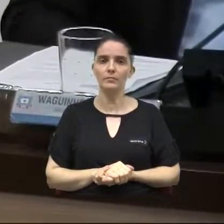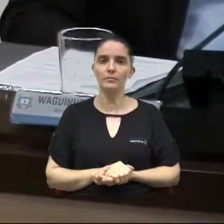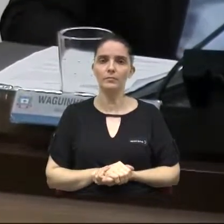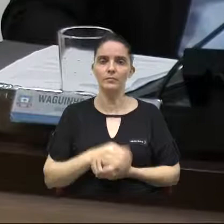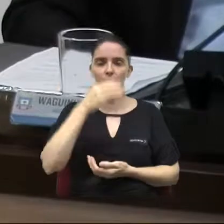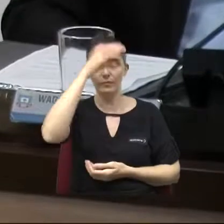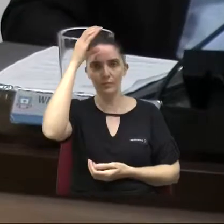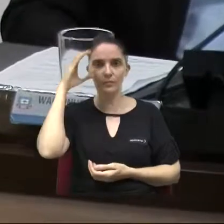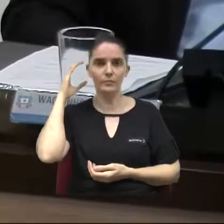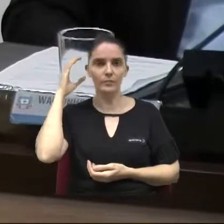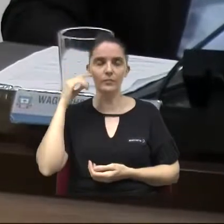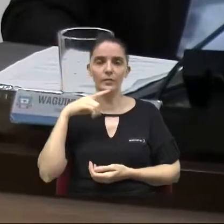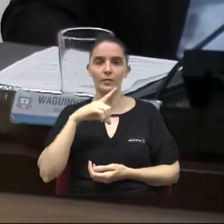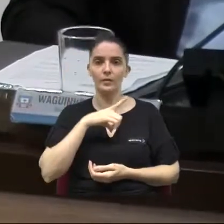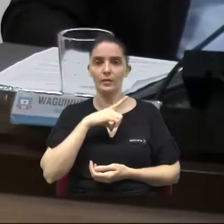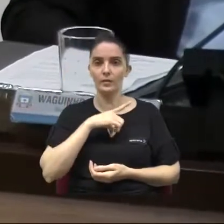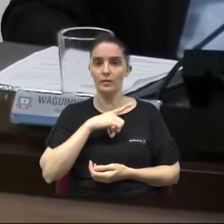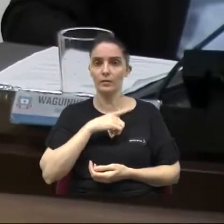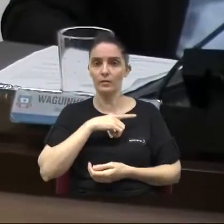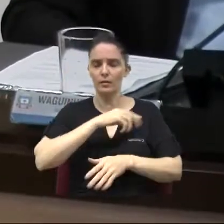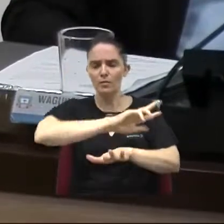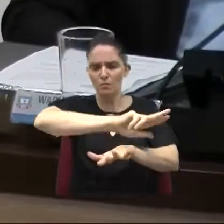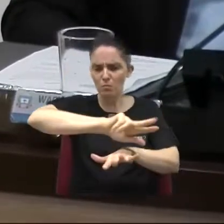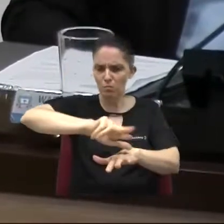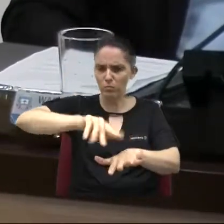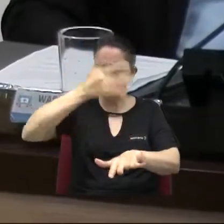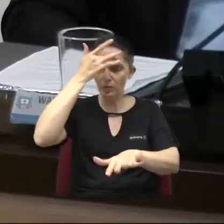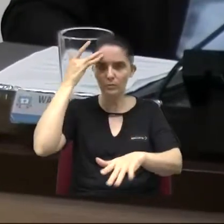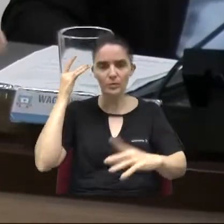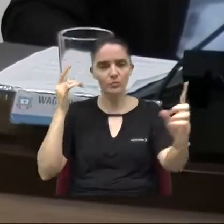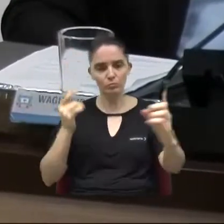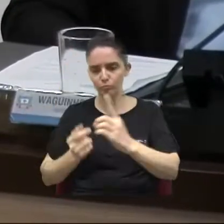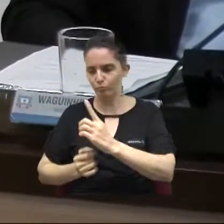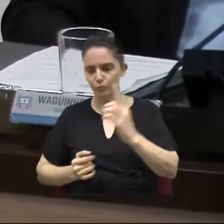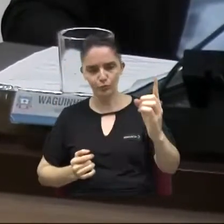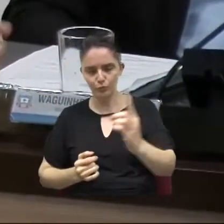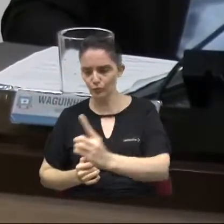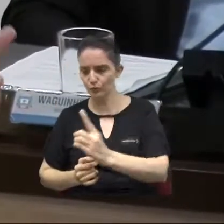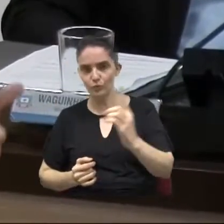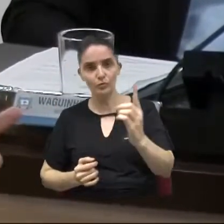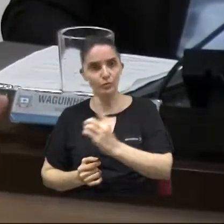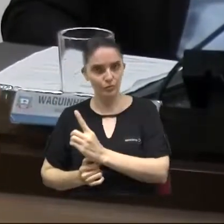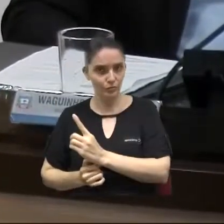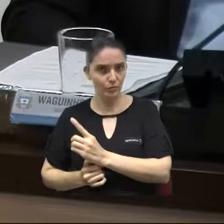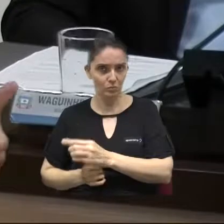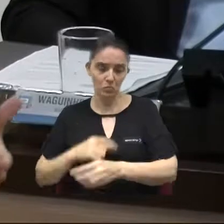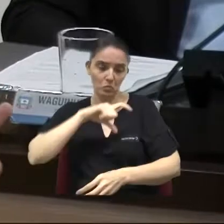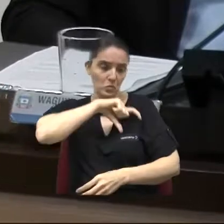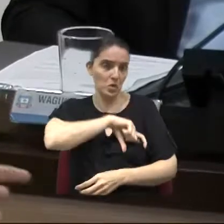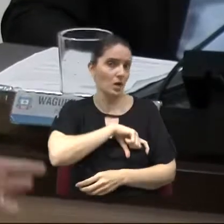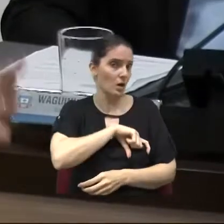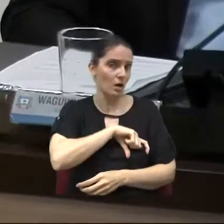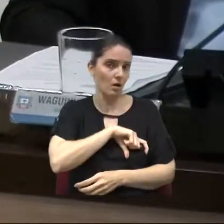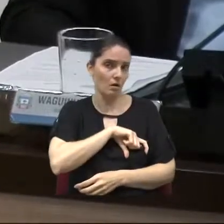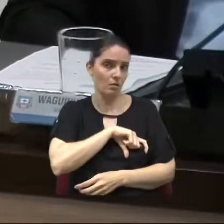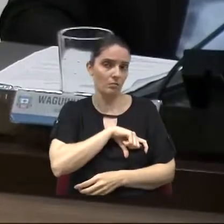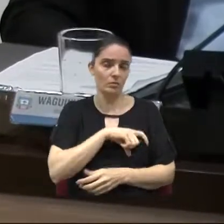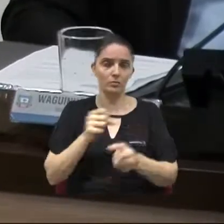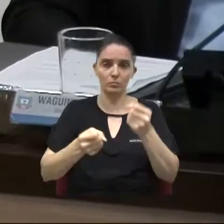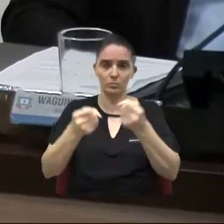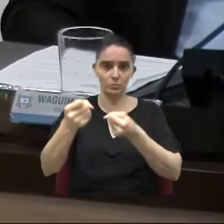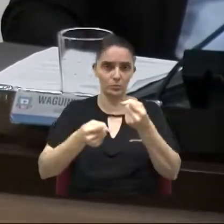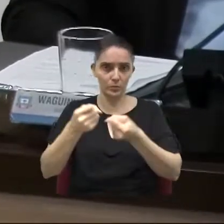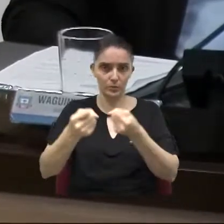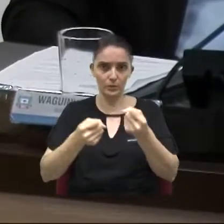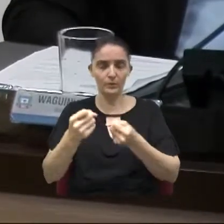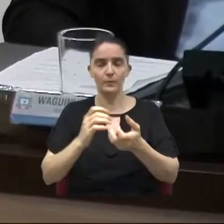no meu escritório diversas pessoas que vão, por exemplo, vão tirar carta, buscar habilitação,